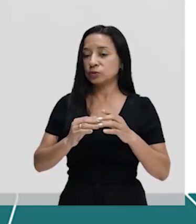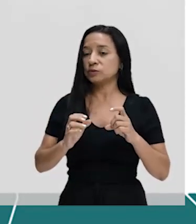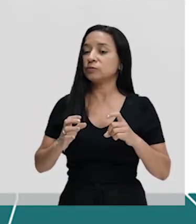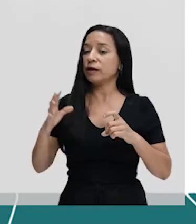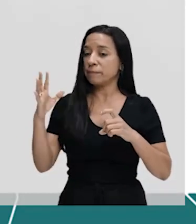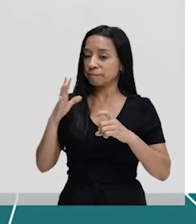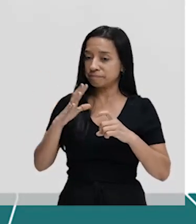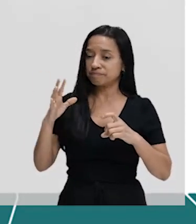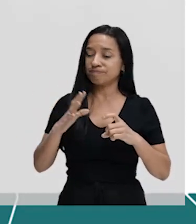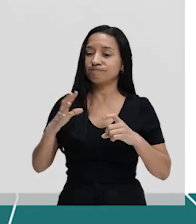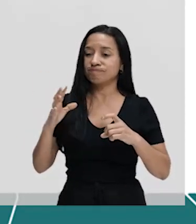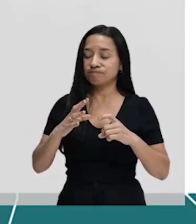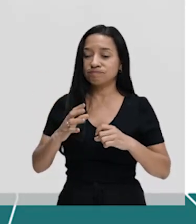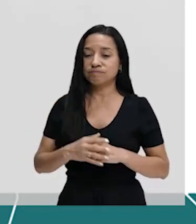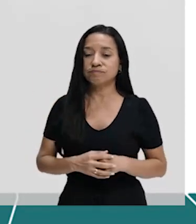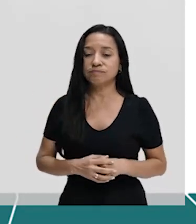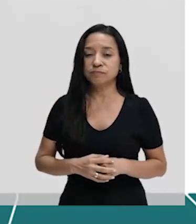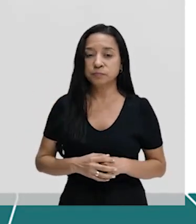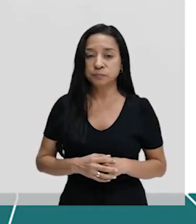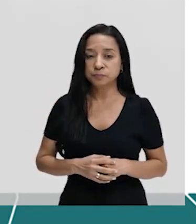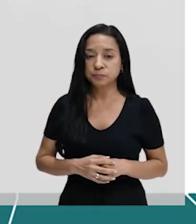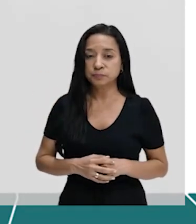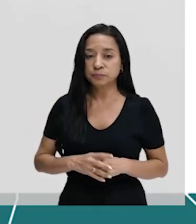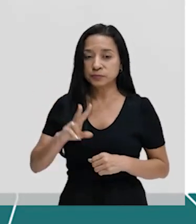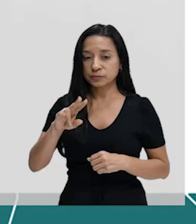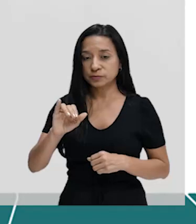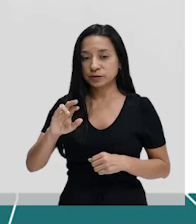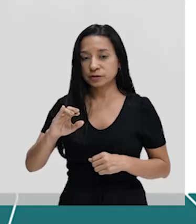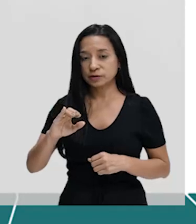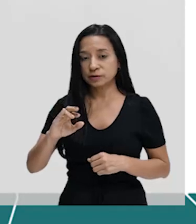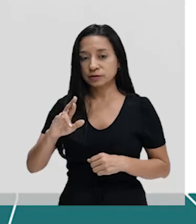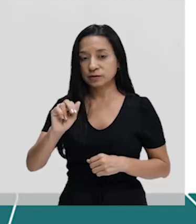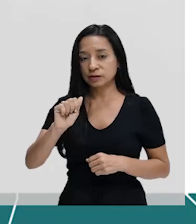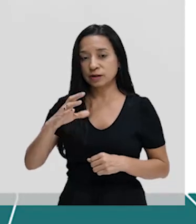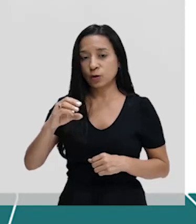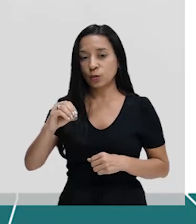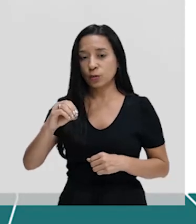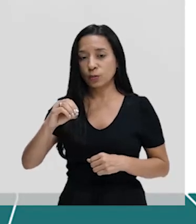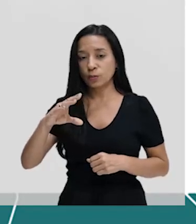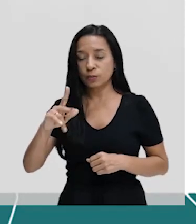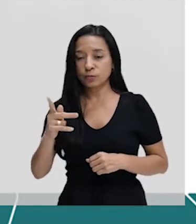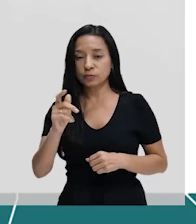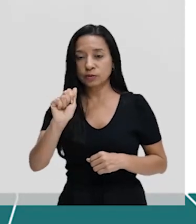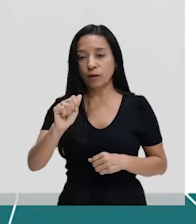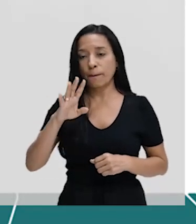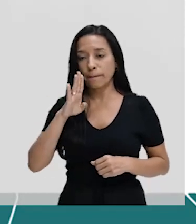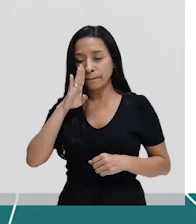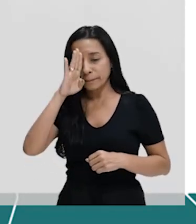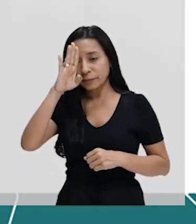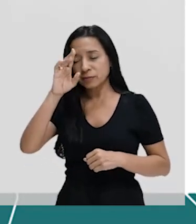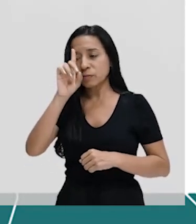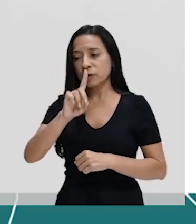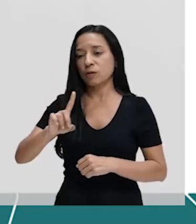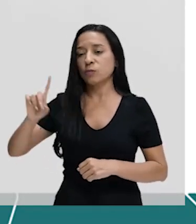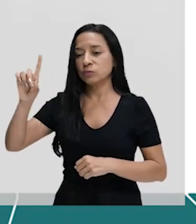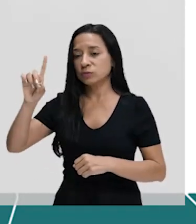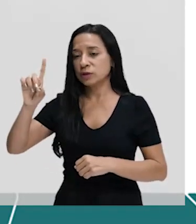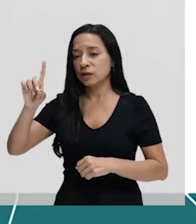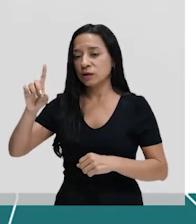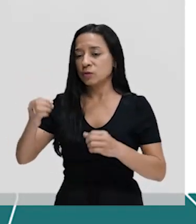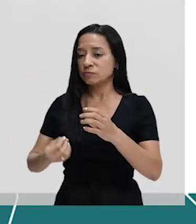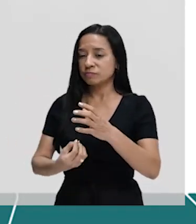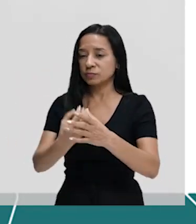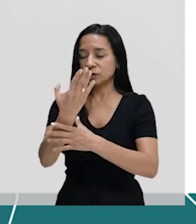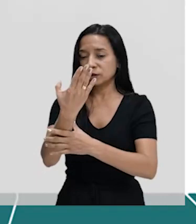mitologia, certo? Viracocha era o principal Deus criador dessa